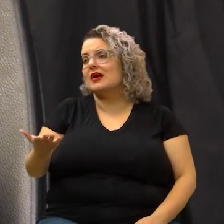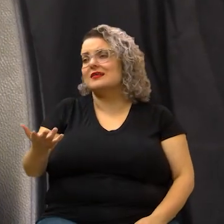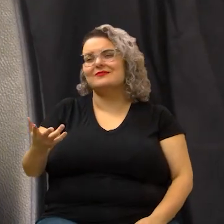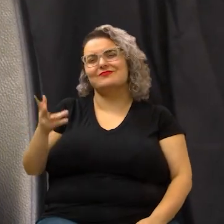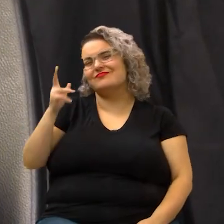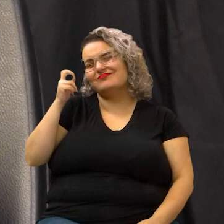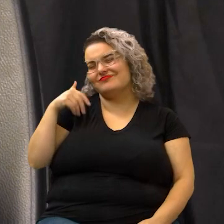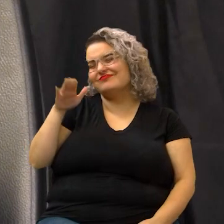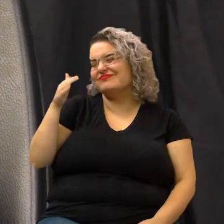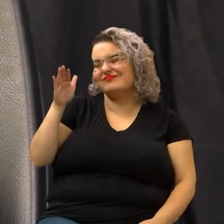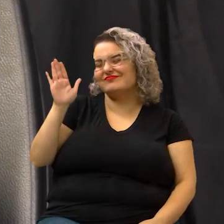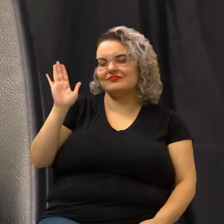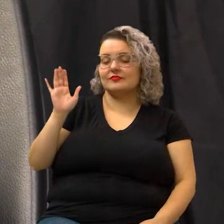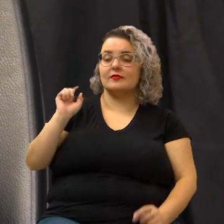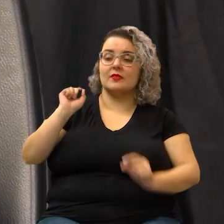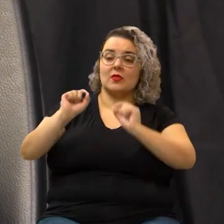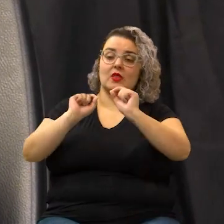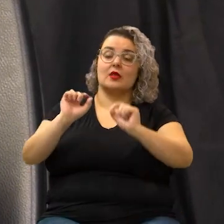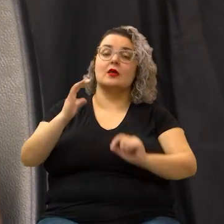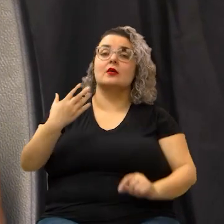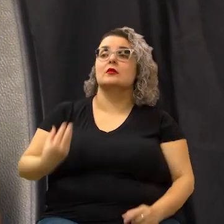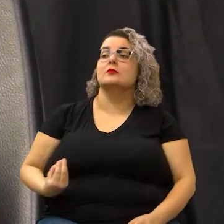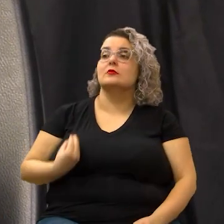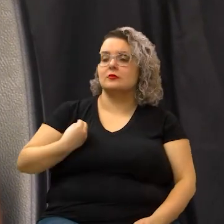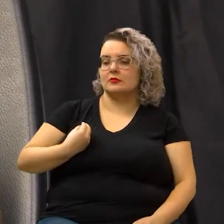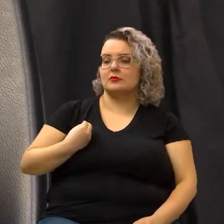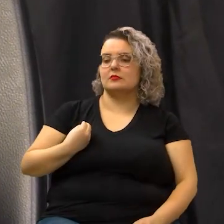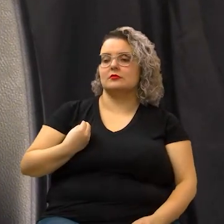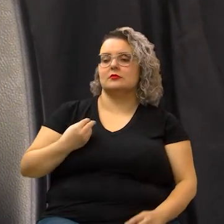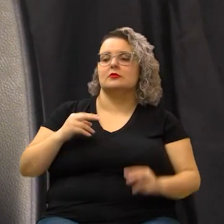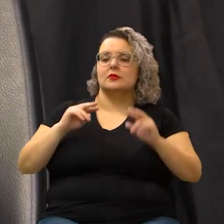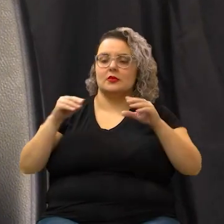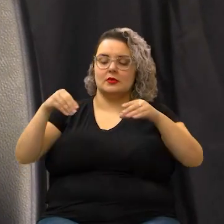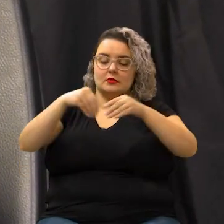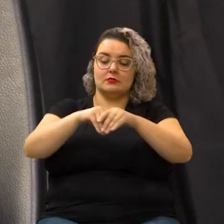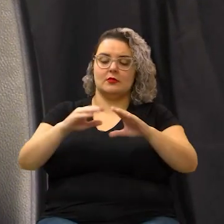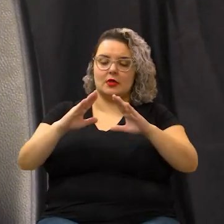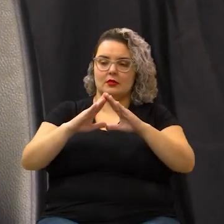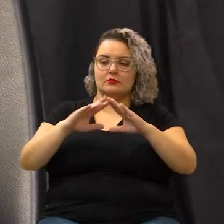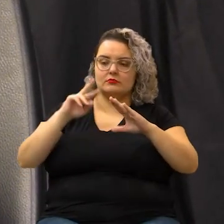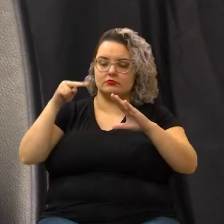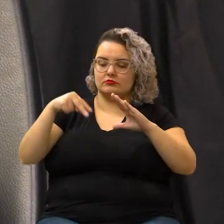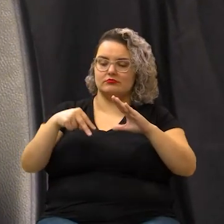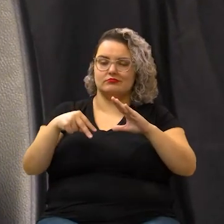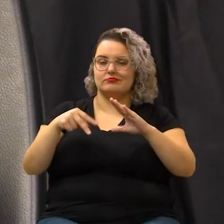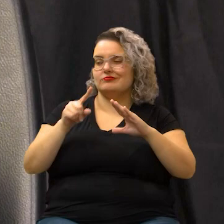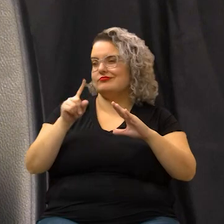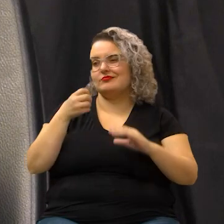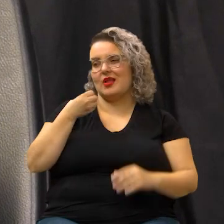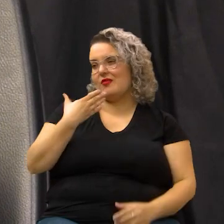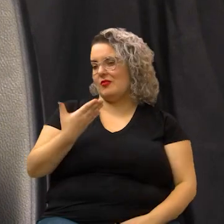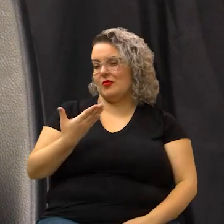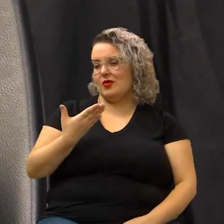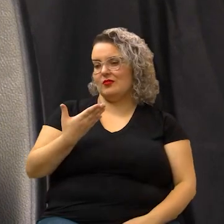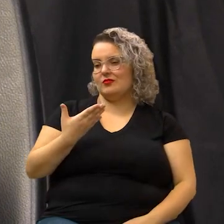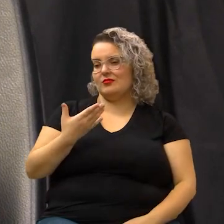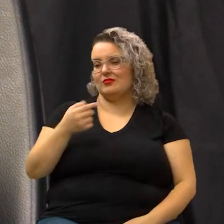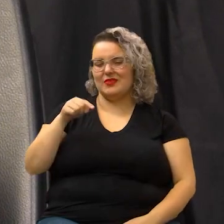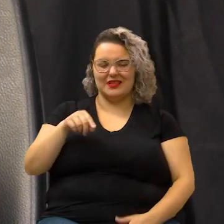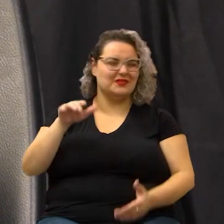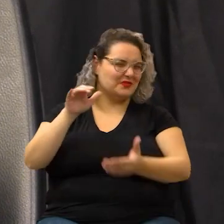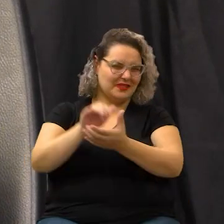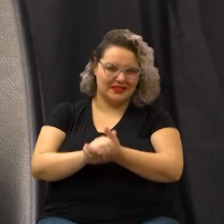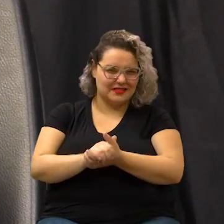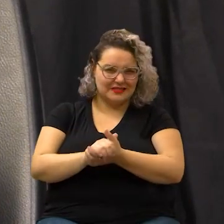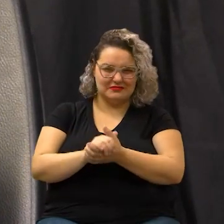mas eu não escutava muito. O que aconteceu na minha vida foi olhar para dentro da minha casa e ver que não estava bom.